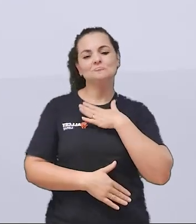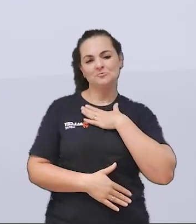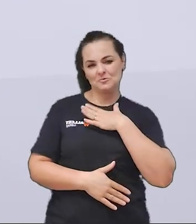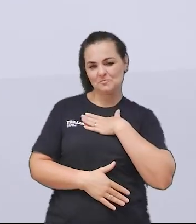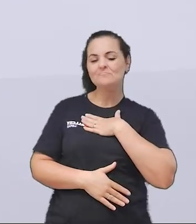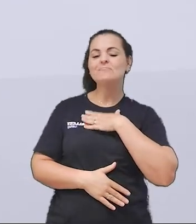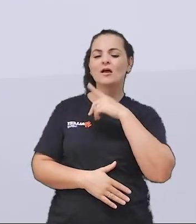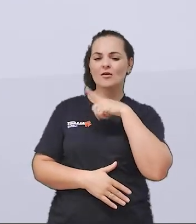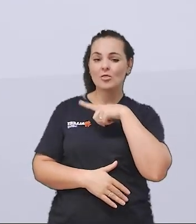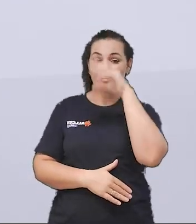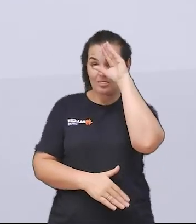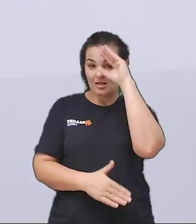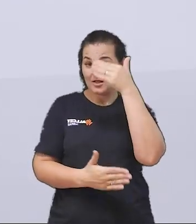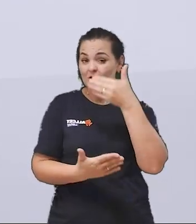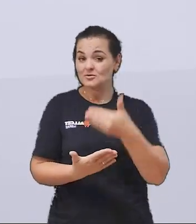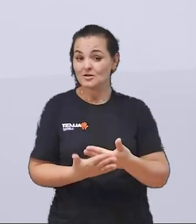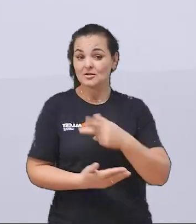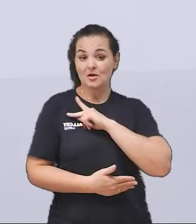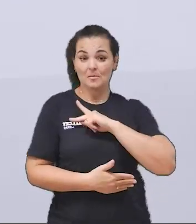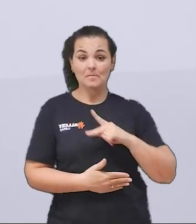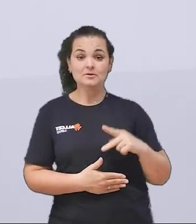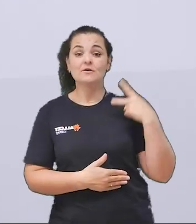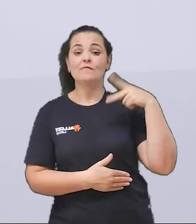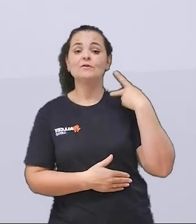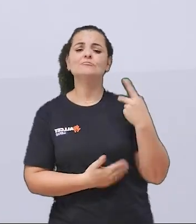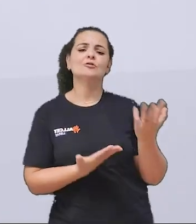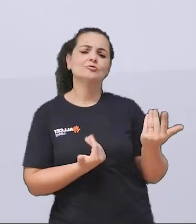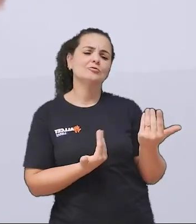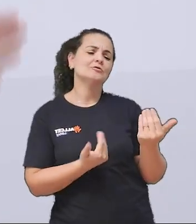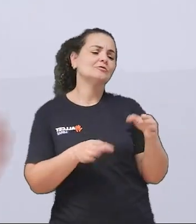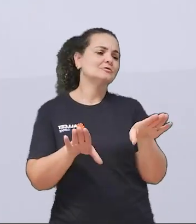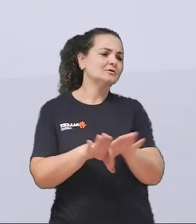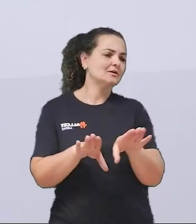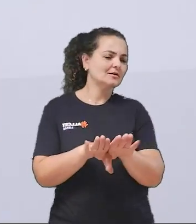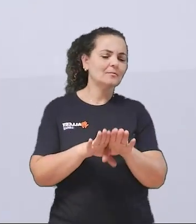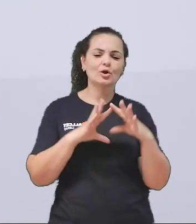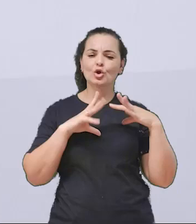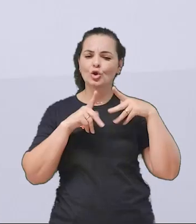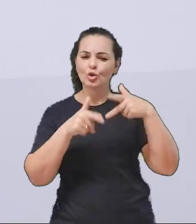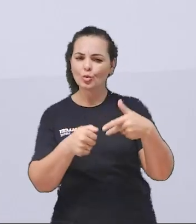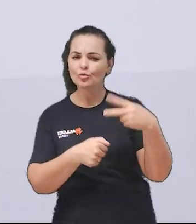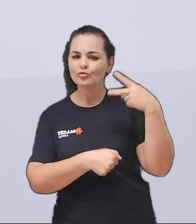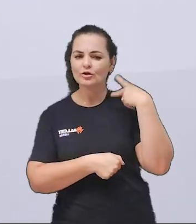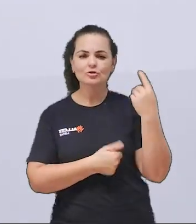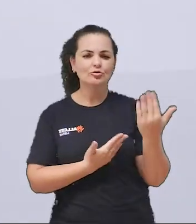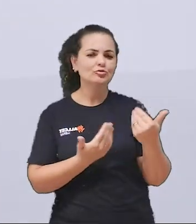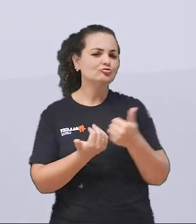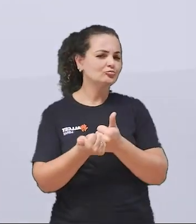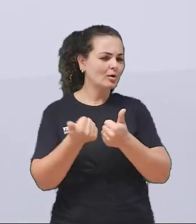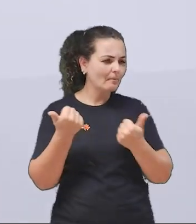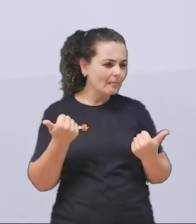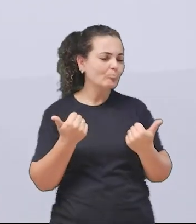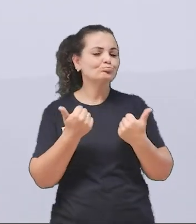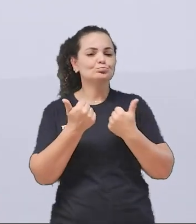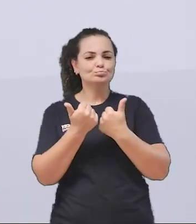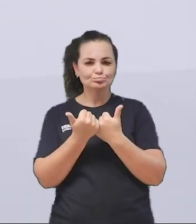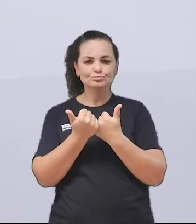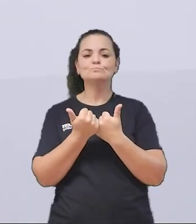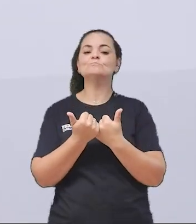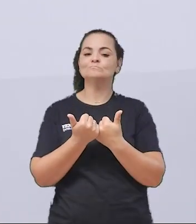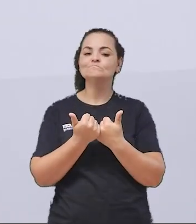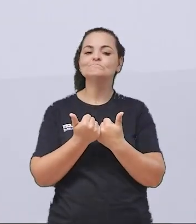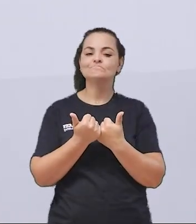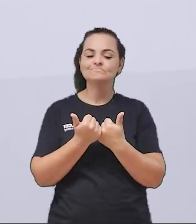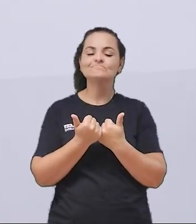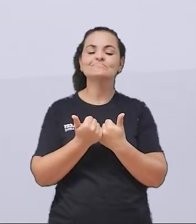as falas tenho certeza Presidente e todos os demais vereadores Mirins titulares